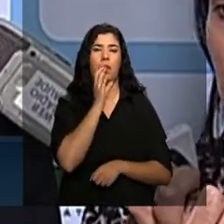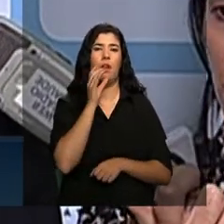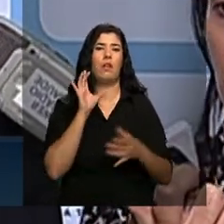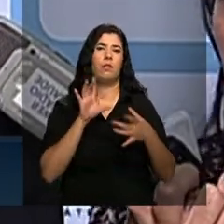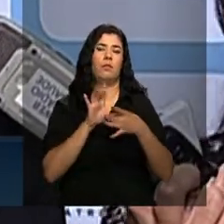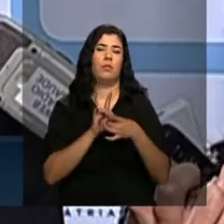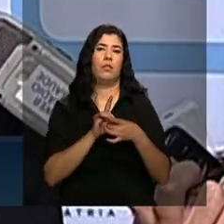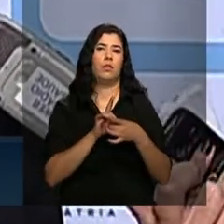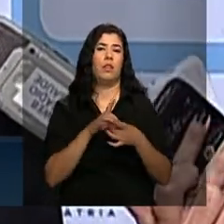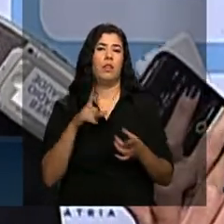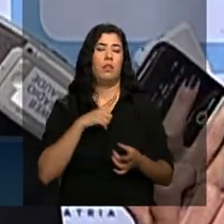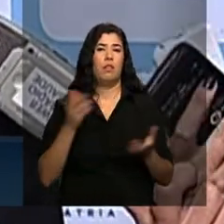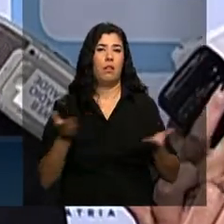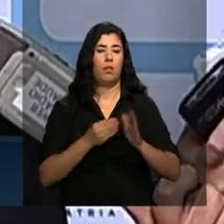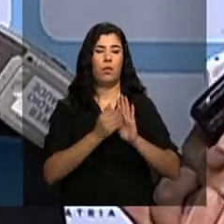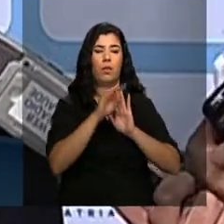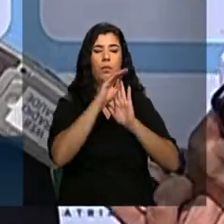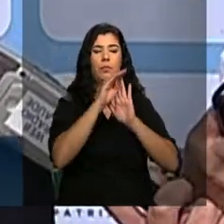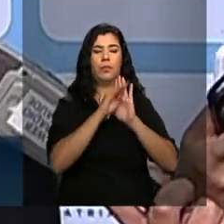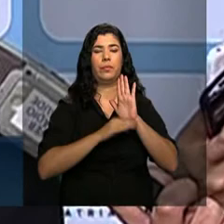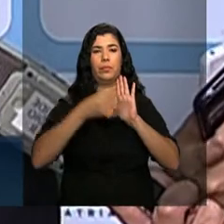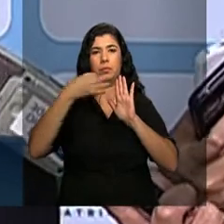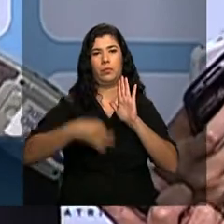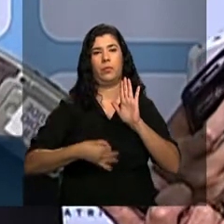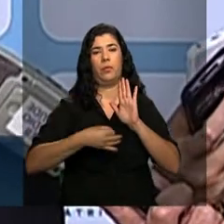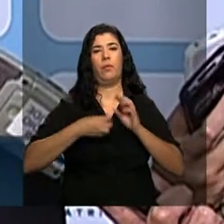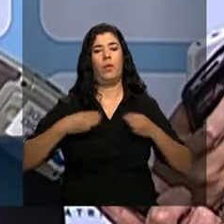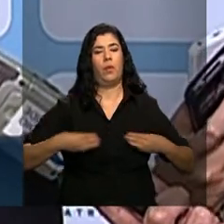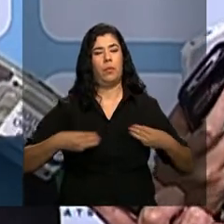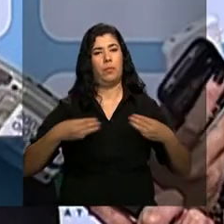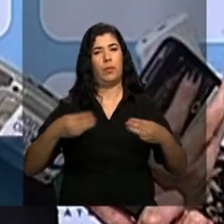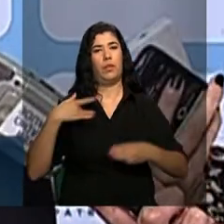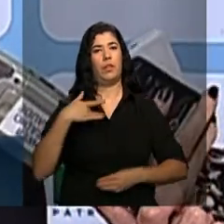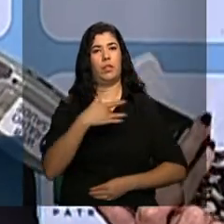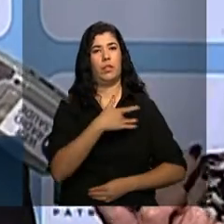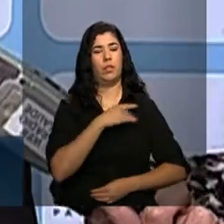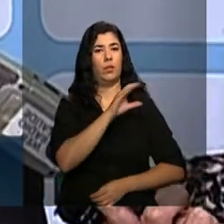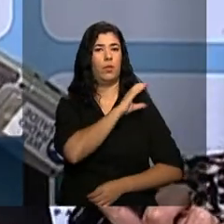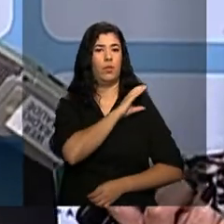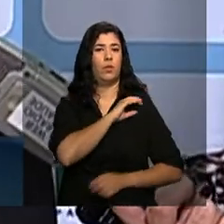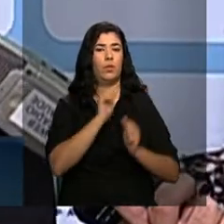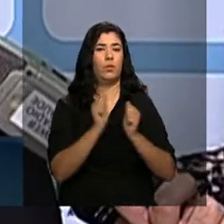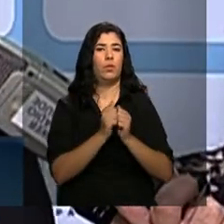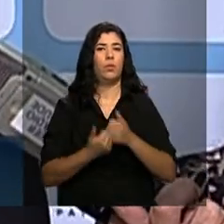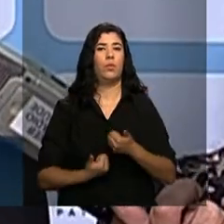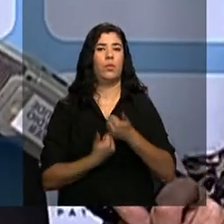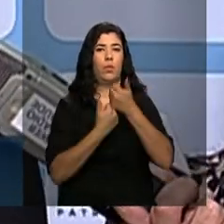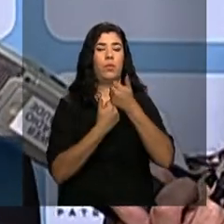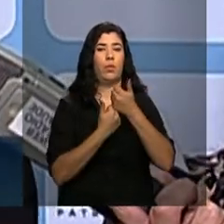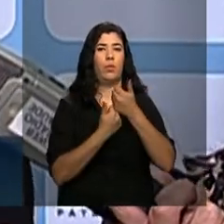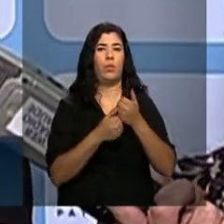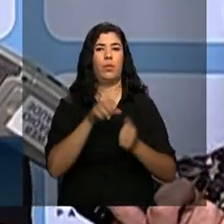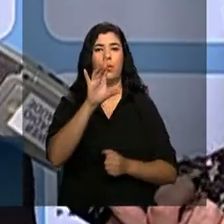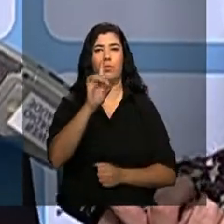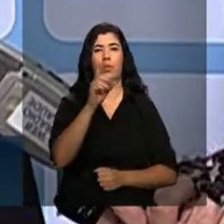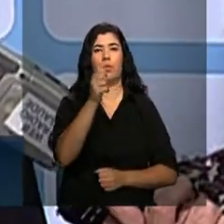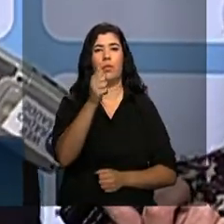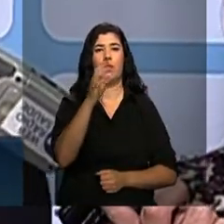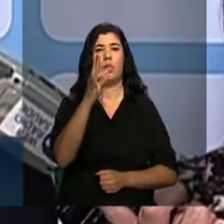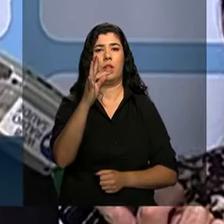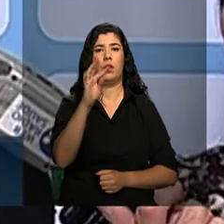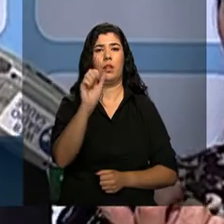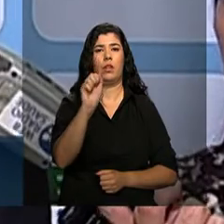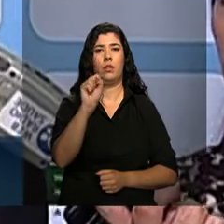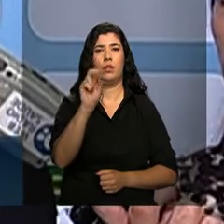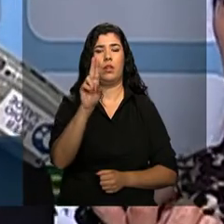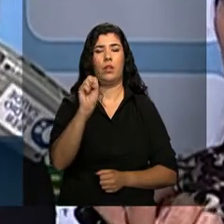nós teremos agora todo um cronograma que o Ministério da Saúde vai coordenar com apoio do DataSUS, tá certo? Para preparar